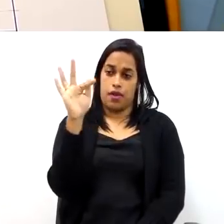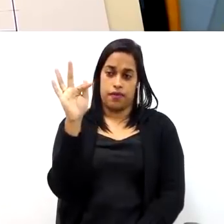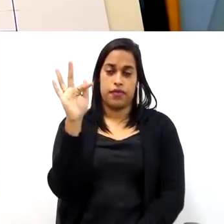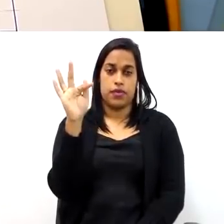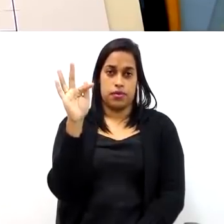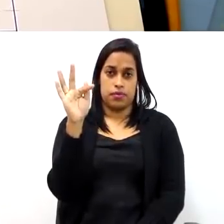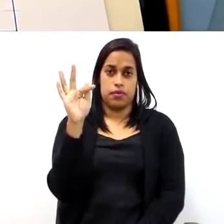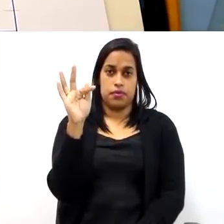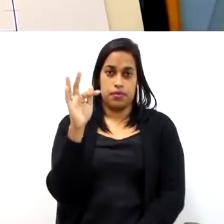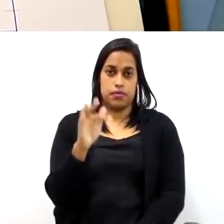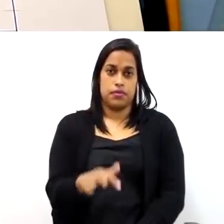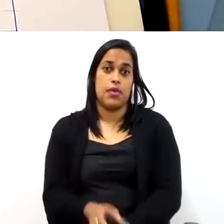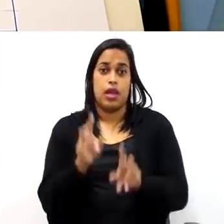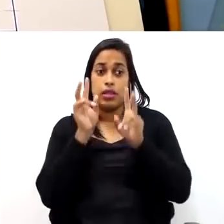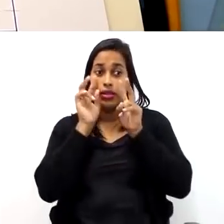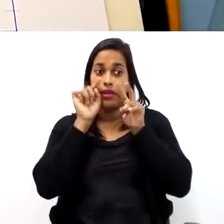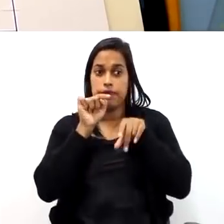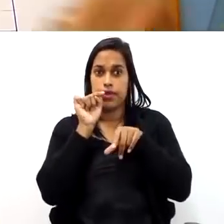F.